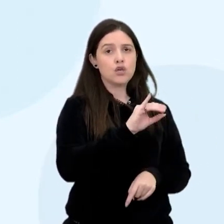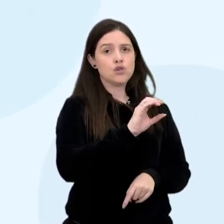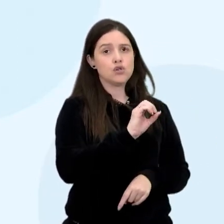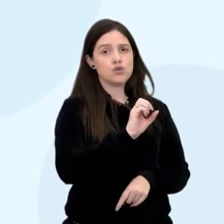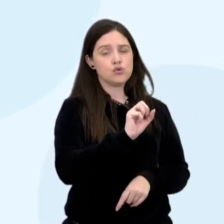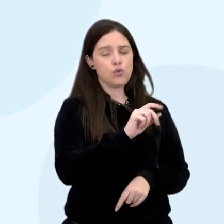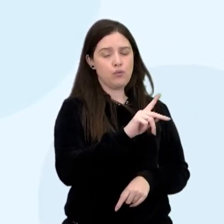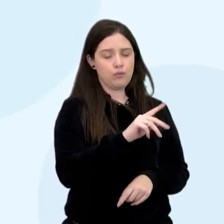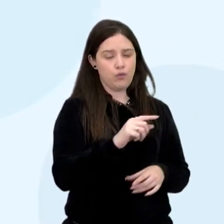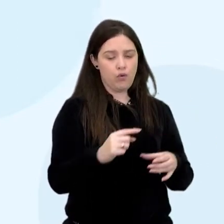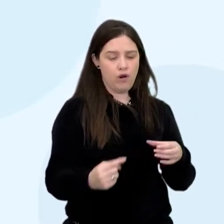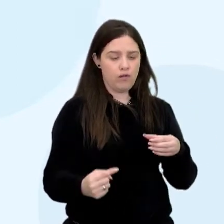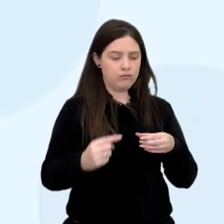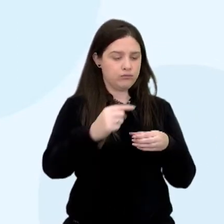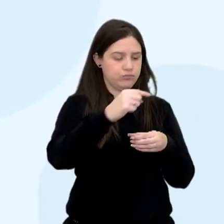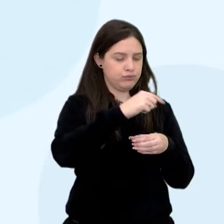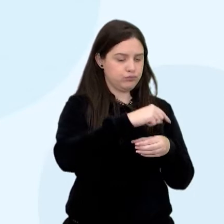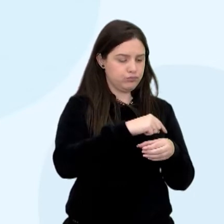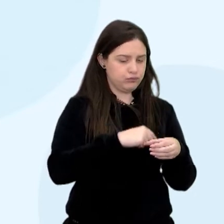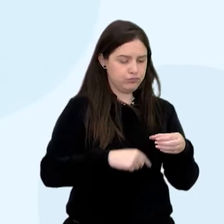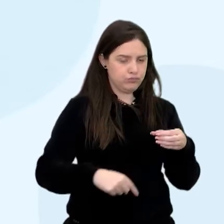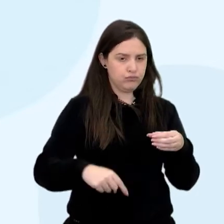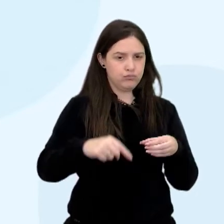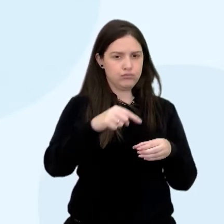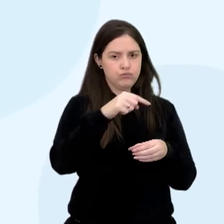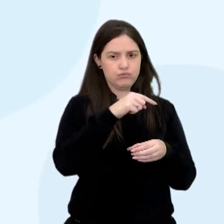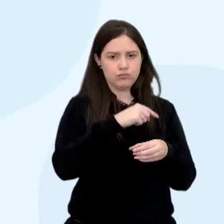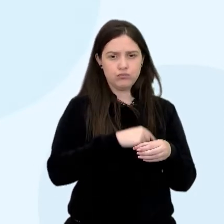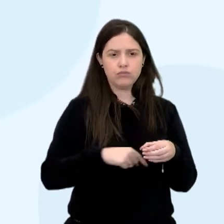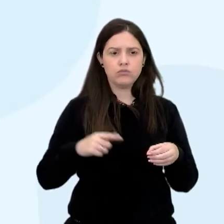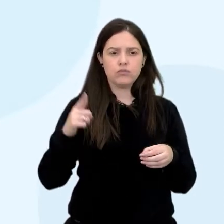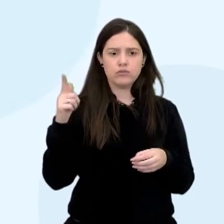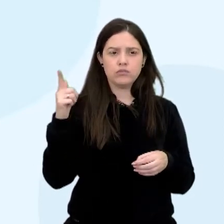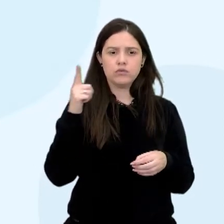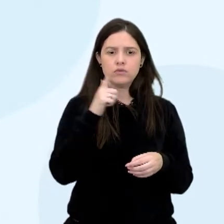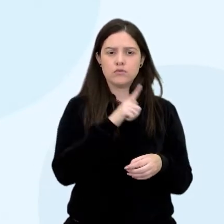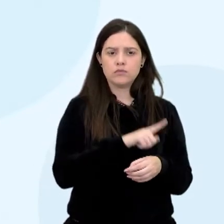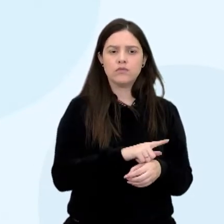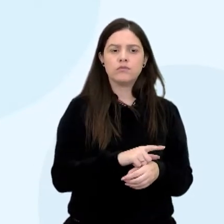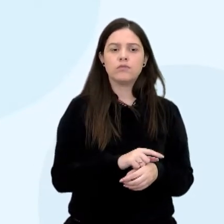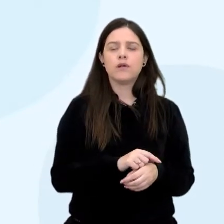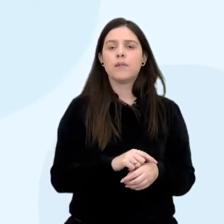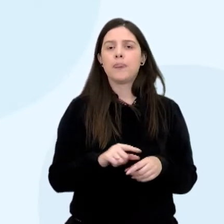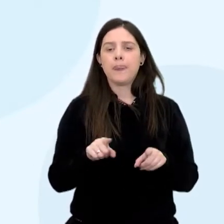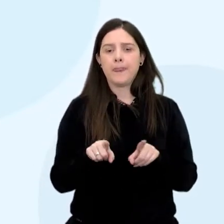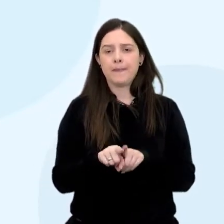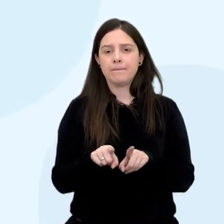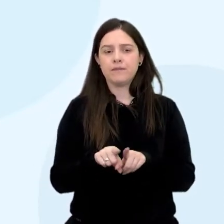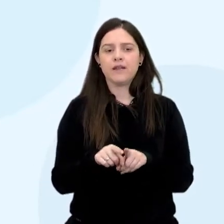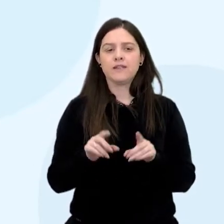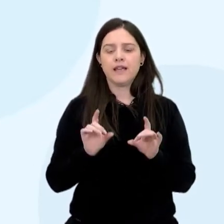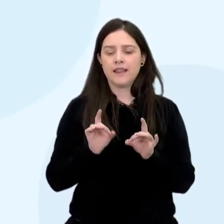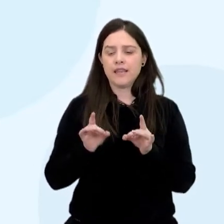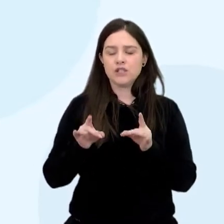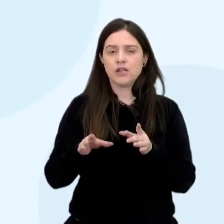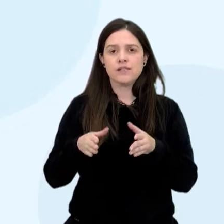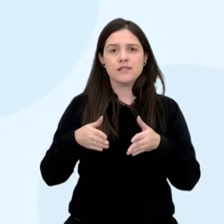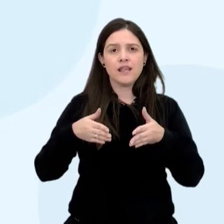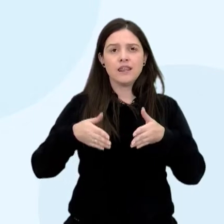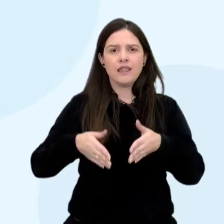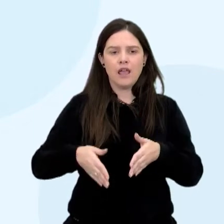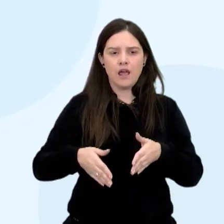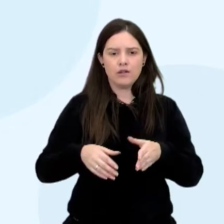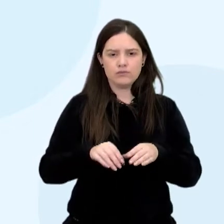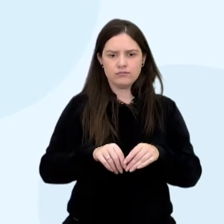o buraco. E este buraco terá que ser... Tem que fechar, né? Tem que enterrar esse buraco aí durante o